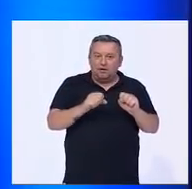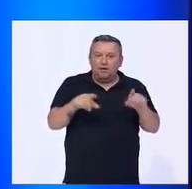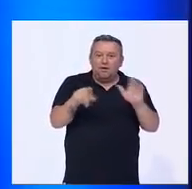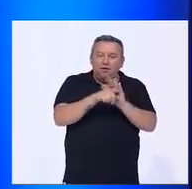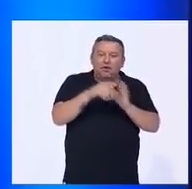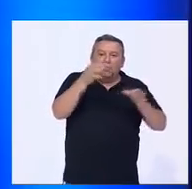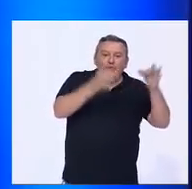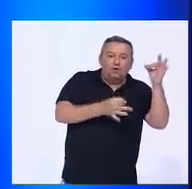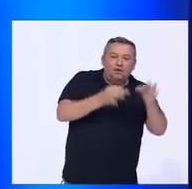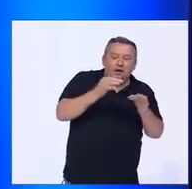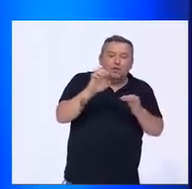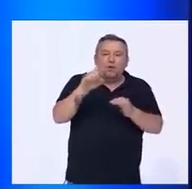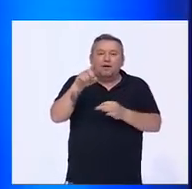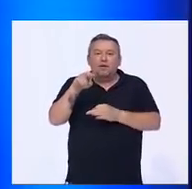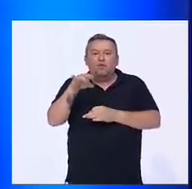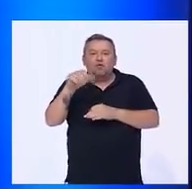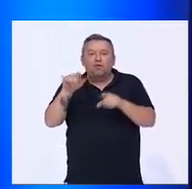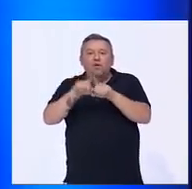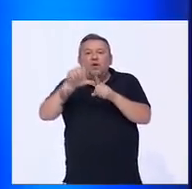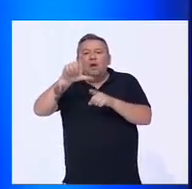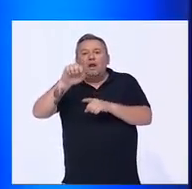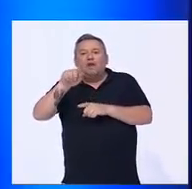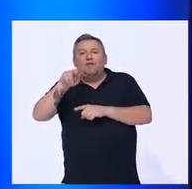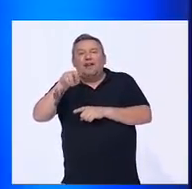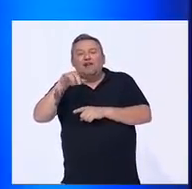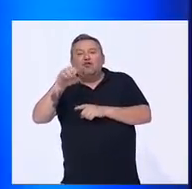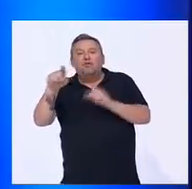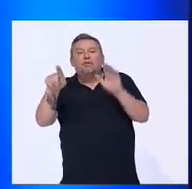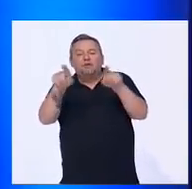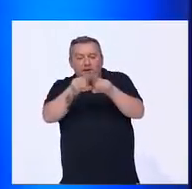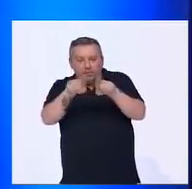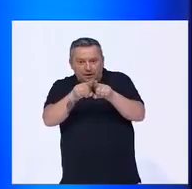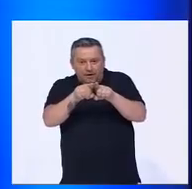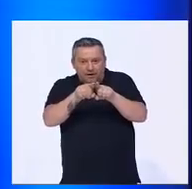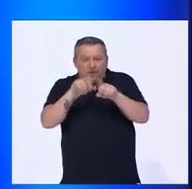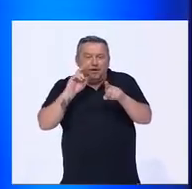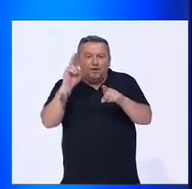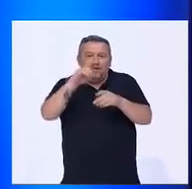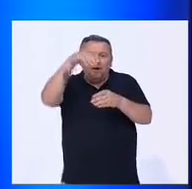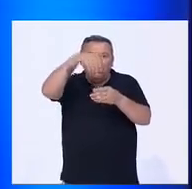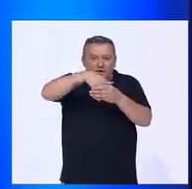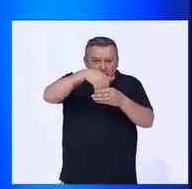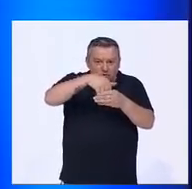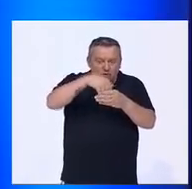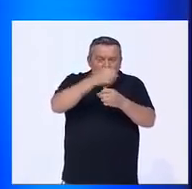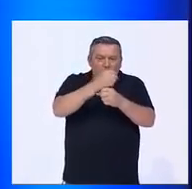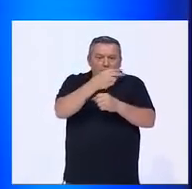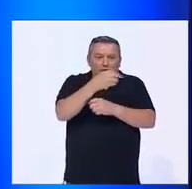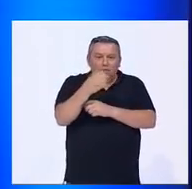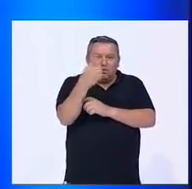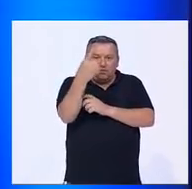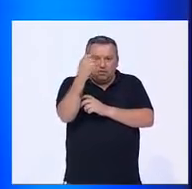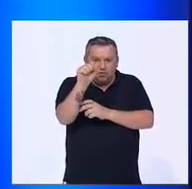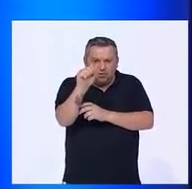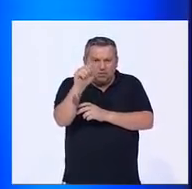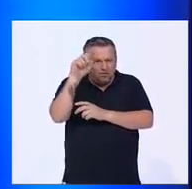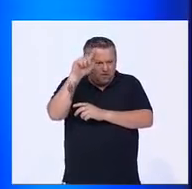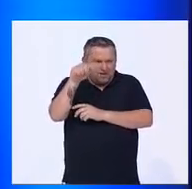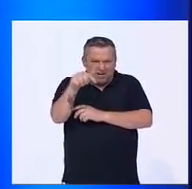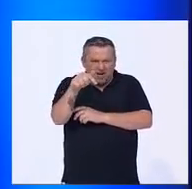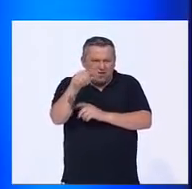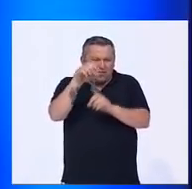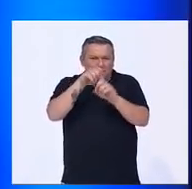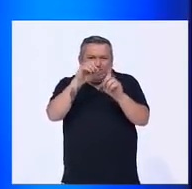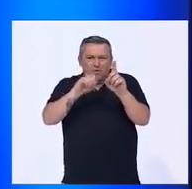judiciário, o legislativo e o executivo. E o Congresso que virá das urnas deste ano, de 2018, dia 7, vai ter a eleição, que